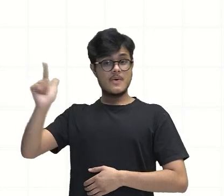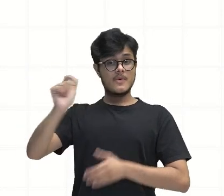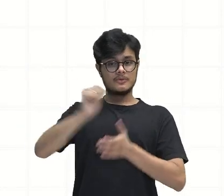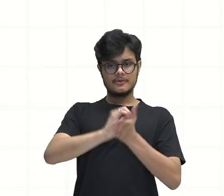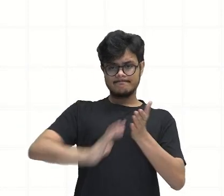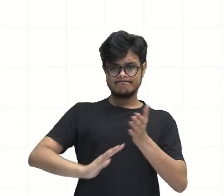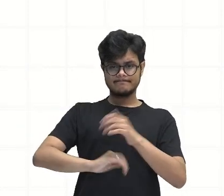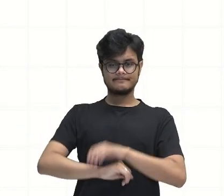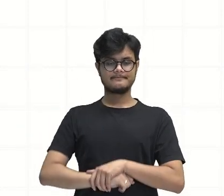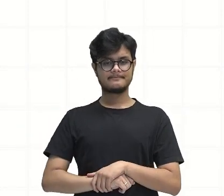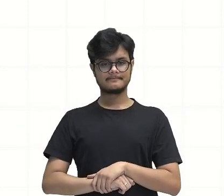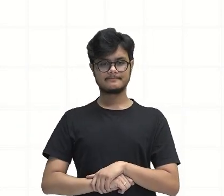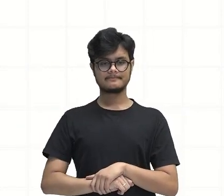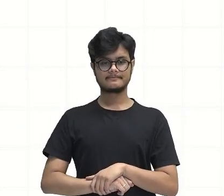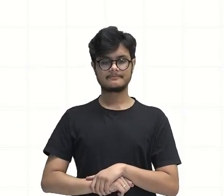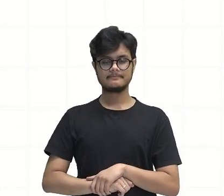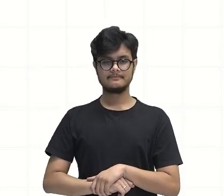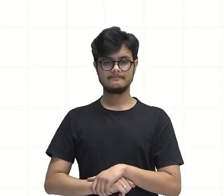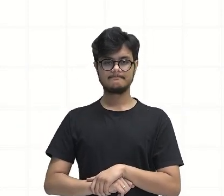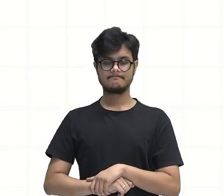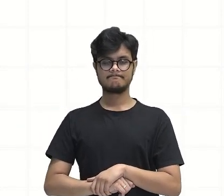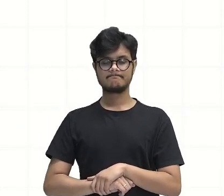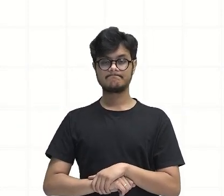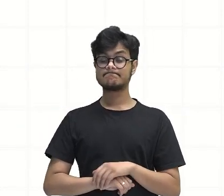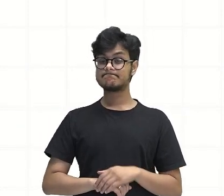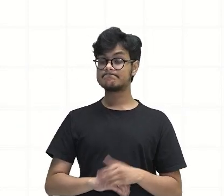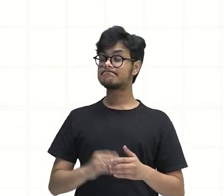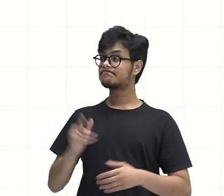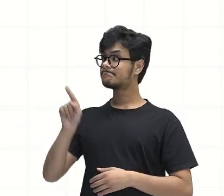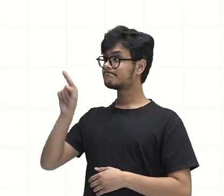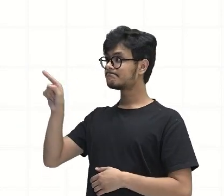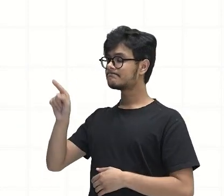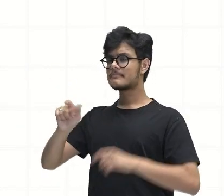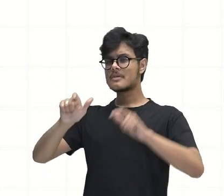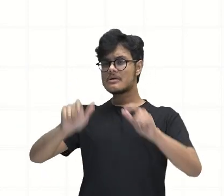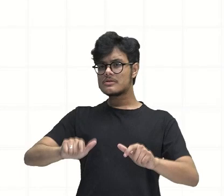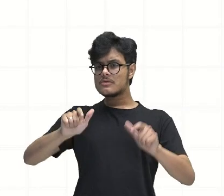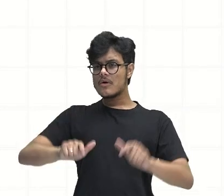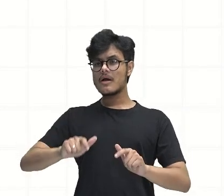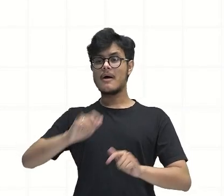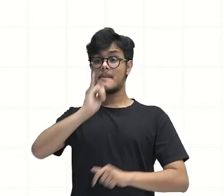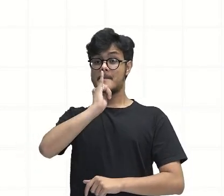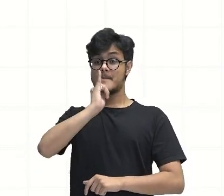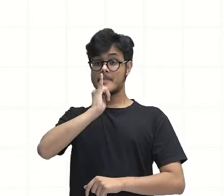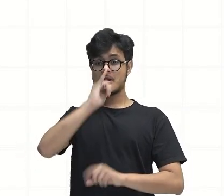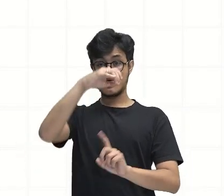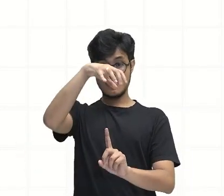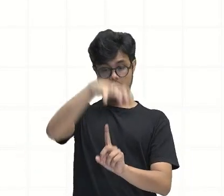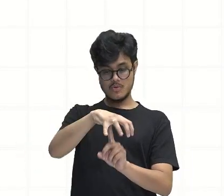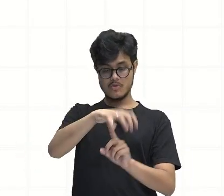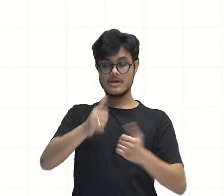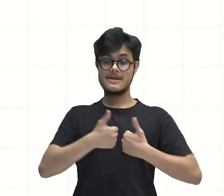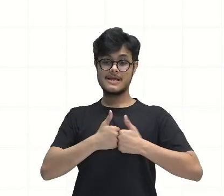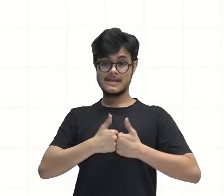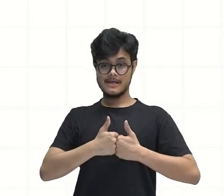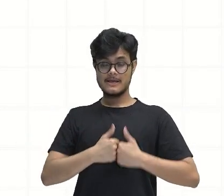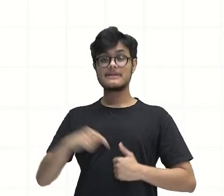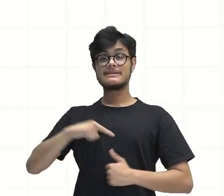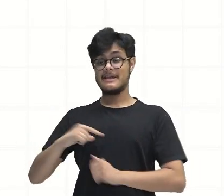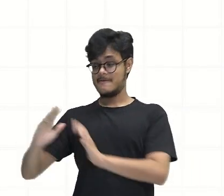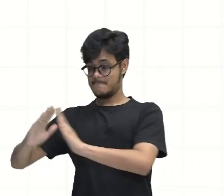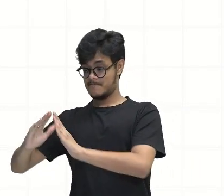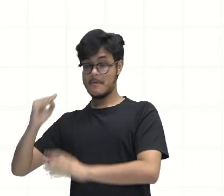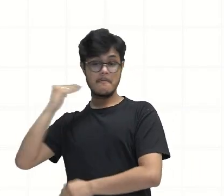exemplo. Agora, ele pede para determinar a coordenada da parada de ônibus entre o